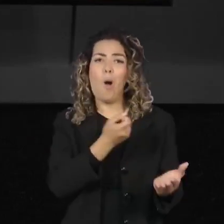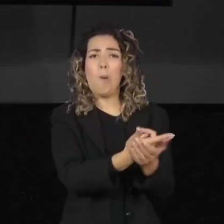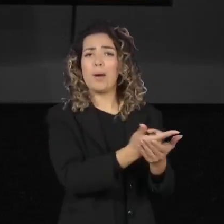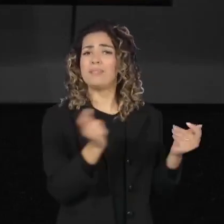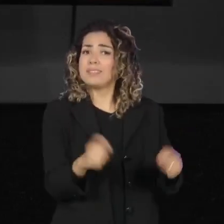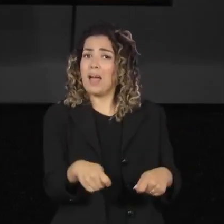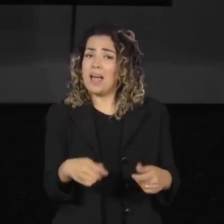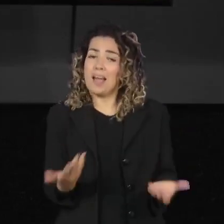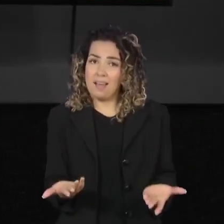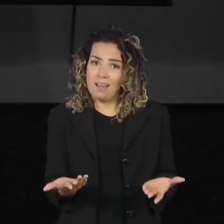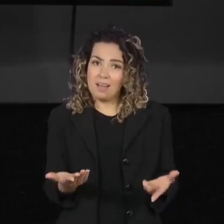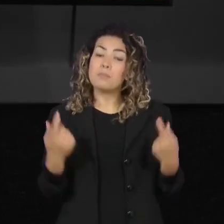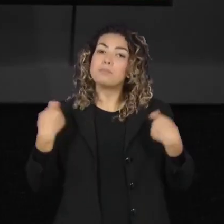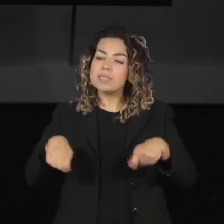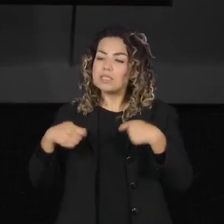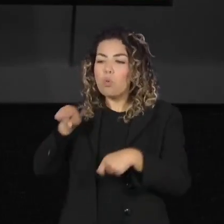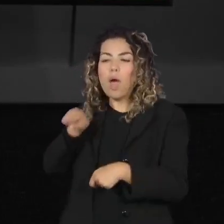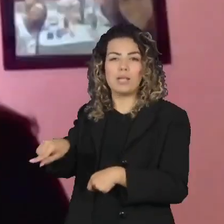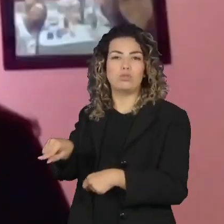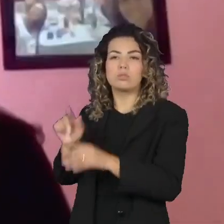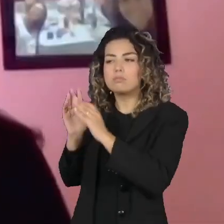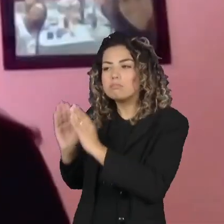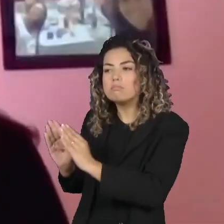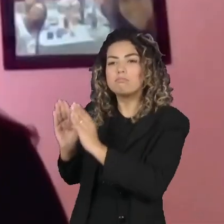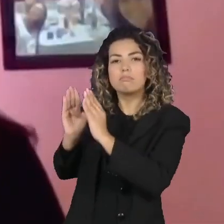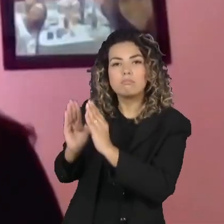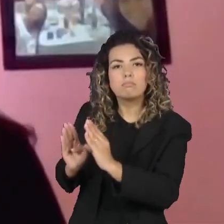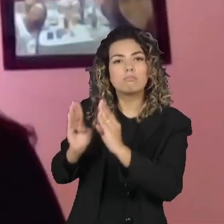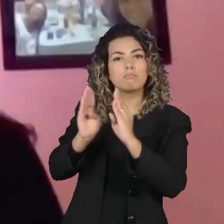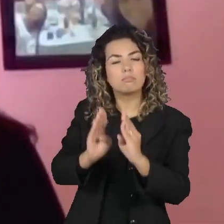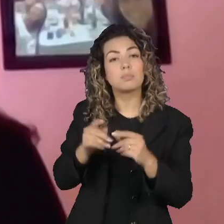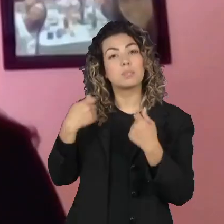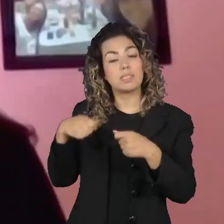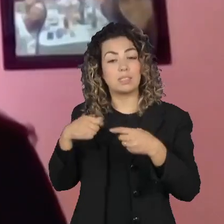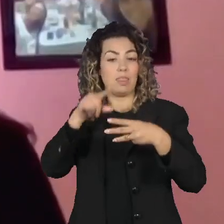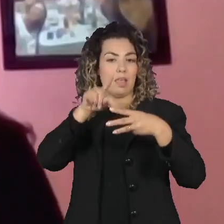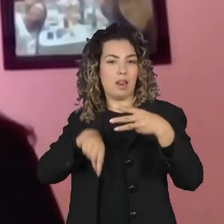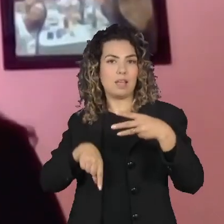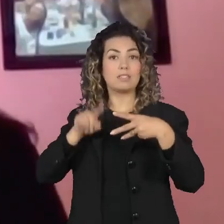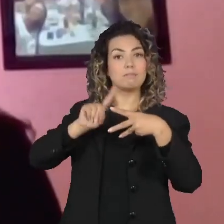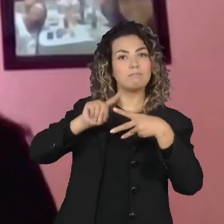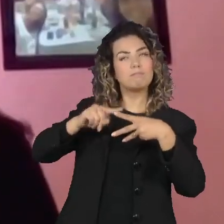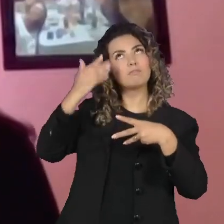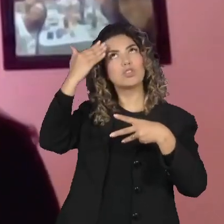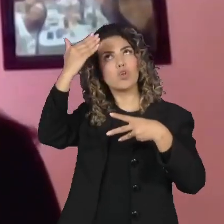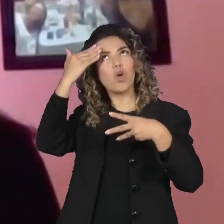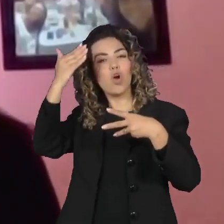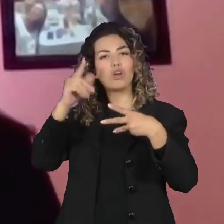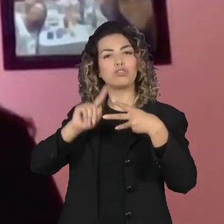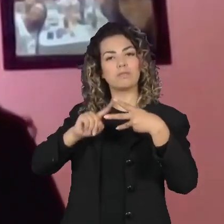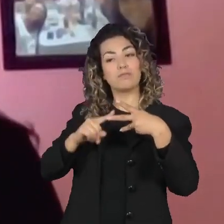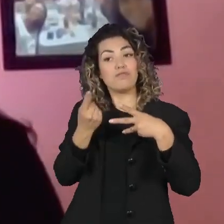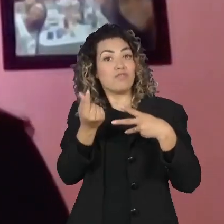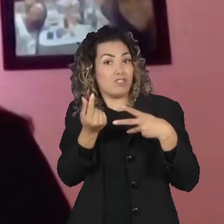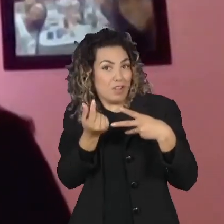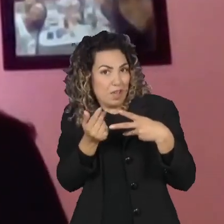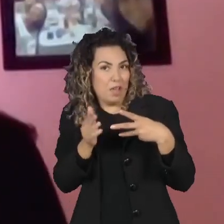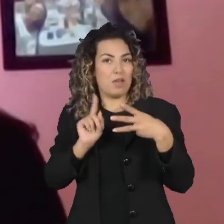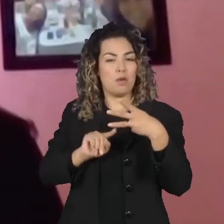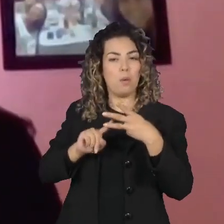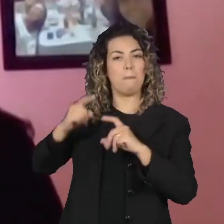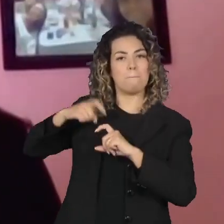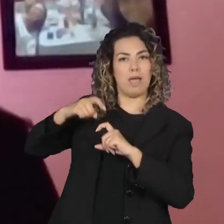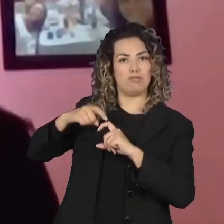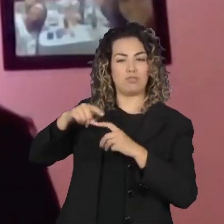precisam dessa ajuda, desse tripé, que eu costumo dizer. O tripé psicológico, financeiro e médico, para poder realmente fazer